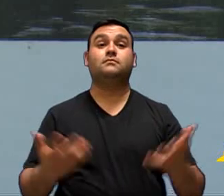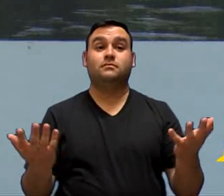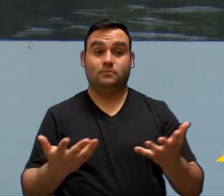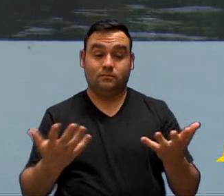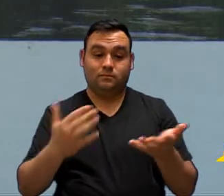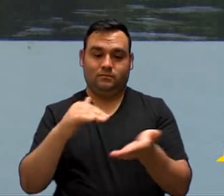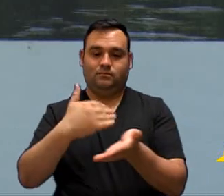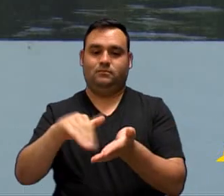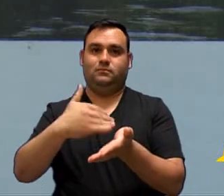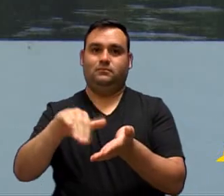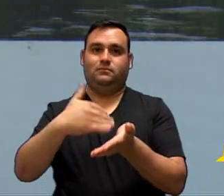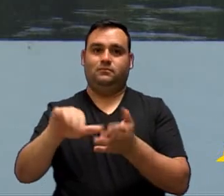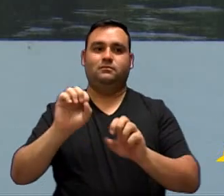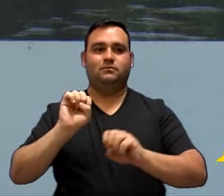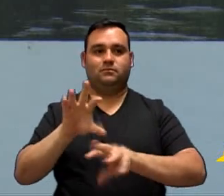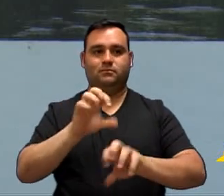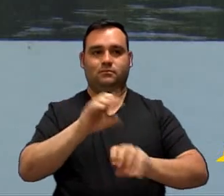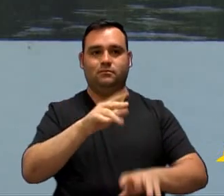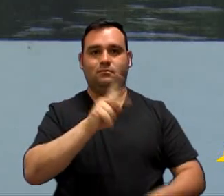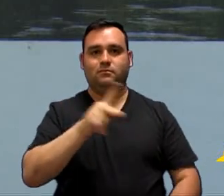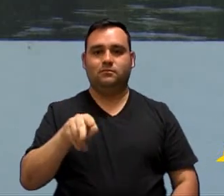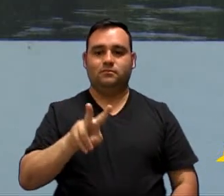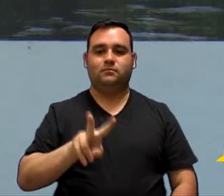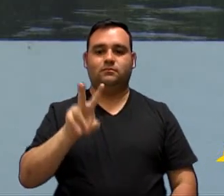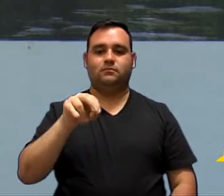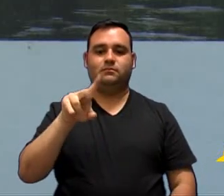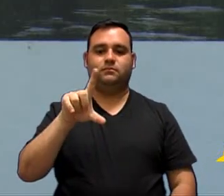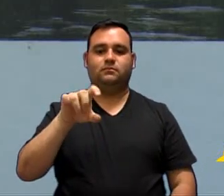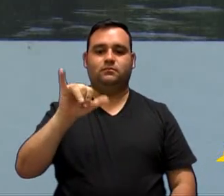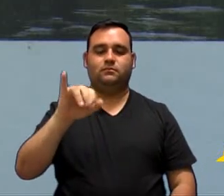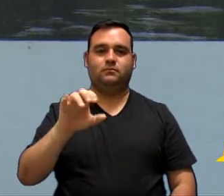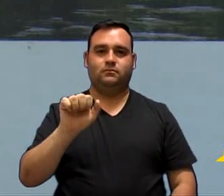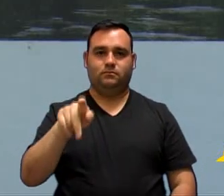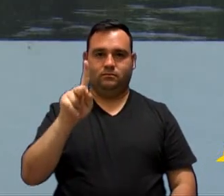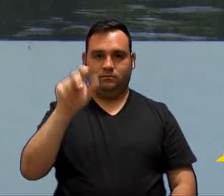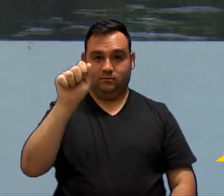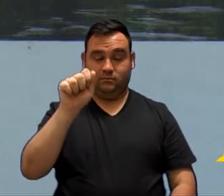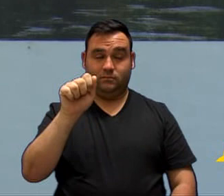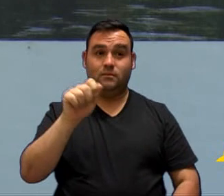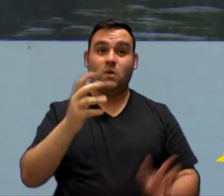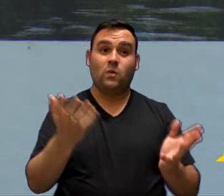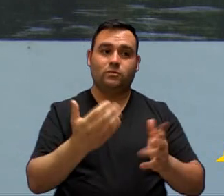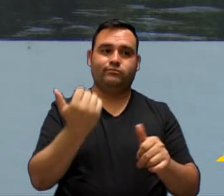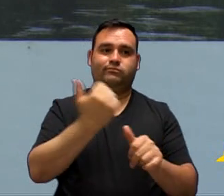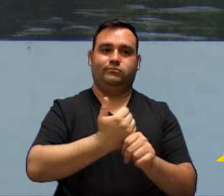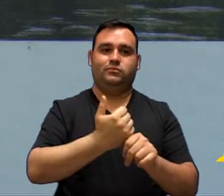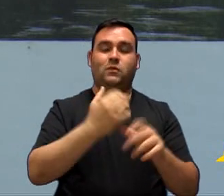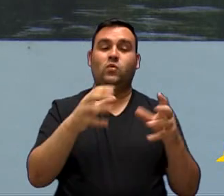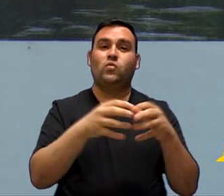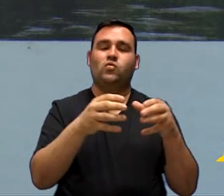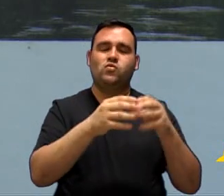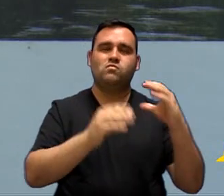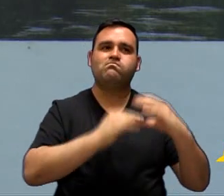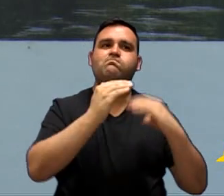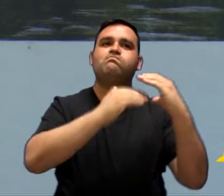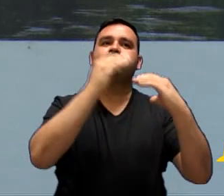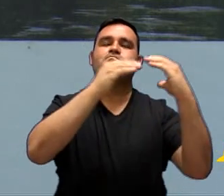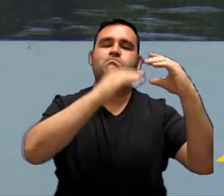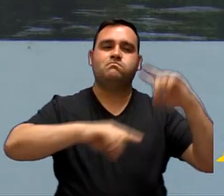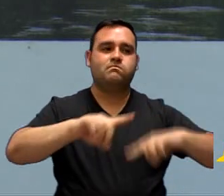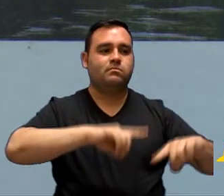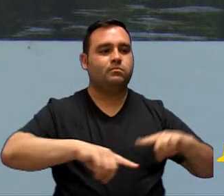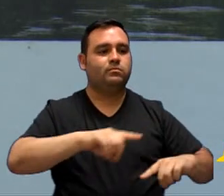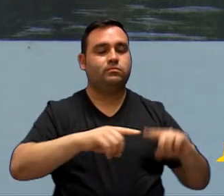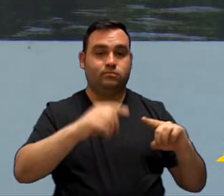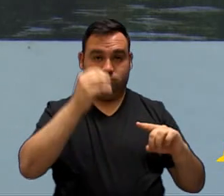Representando o secretário municipal de Educação, professor Vanderlei Aca, da equipe gestora de desenvolvimento educacional da Secretaria